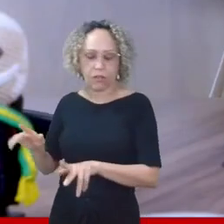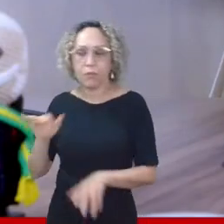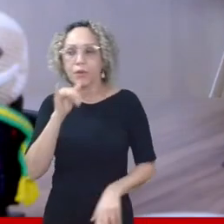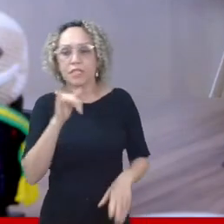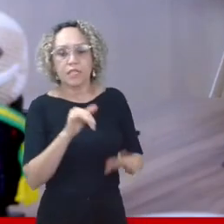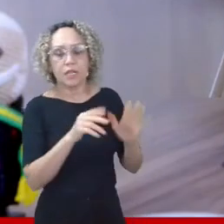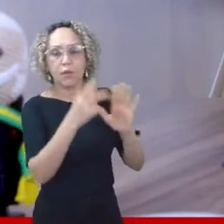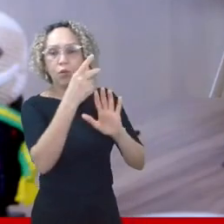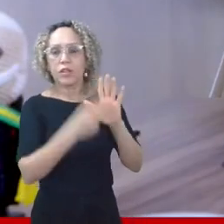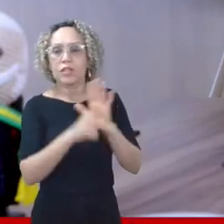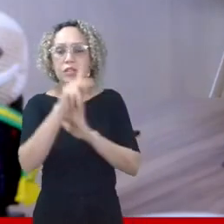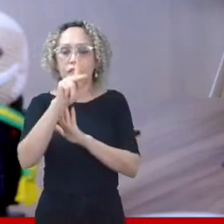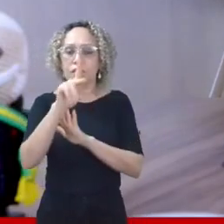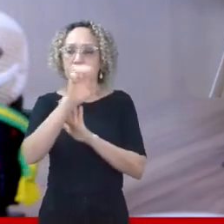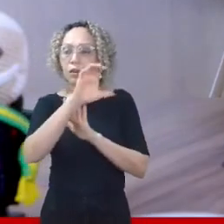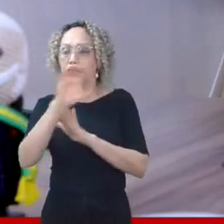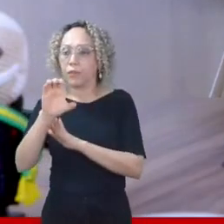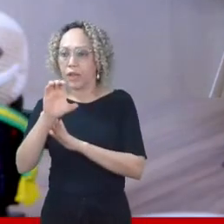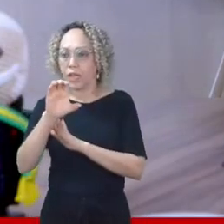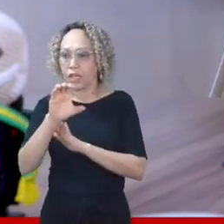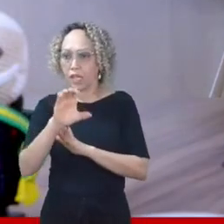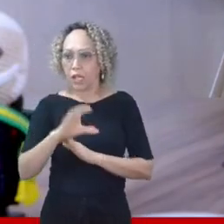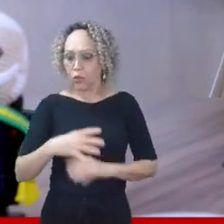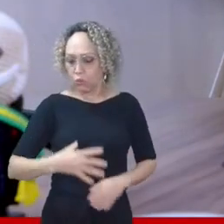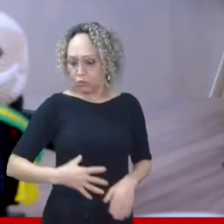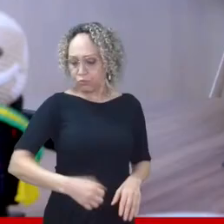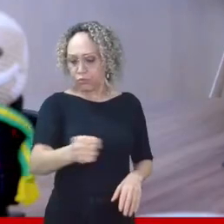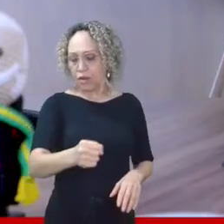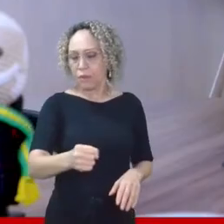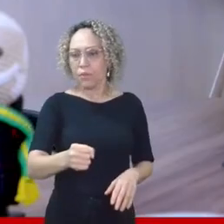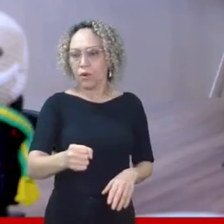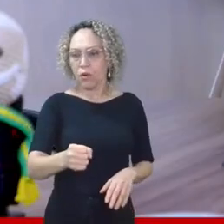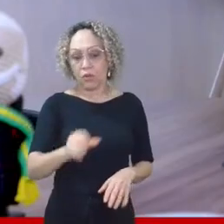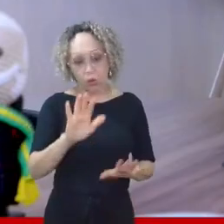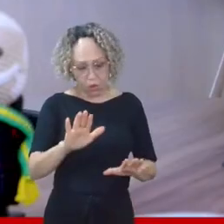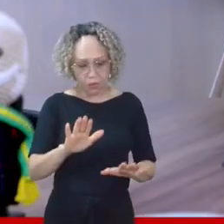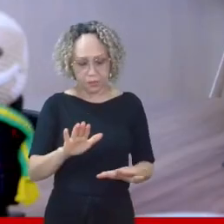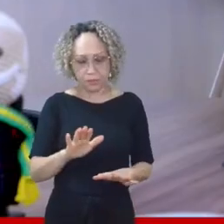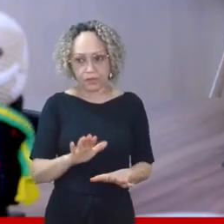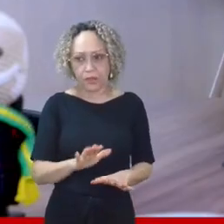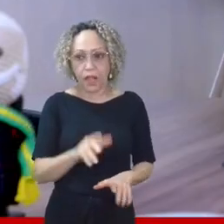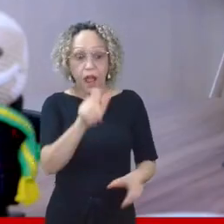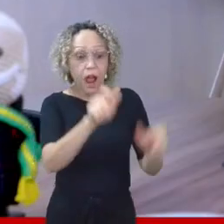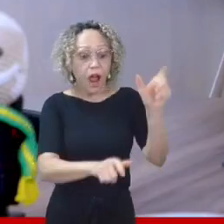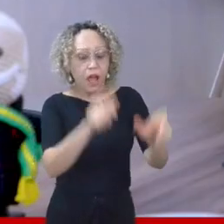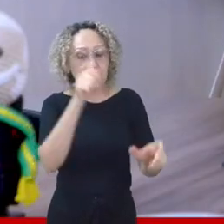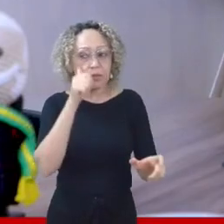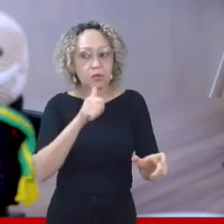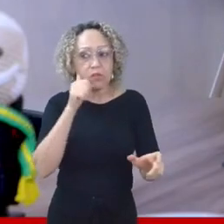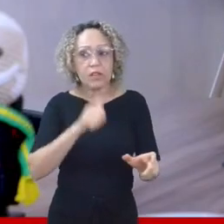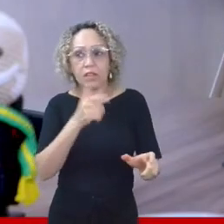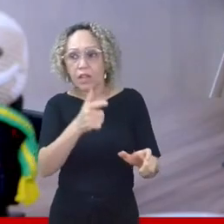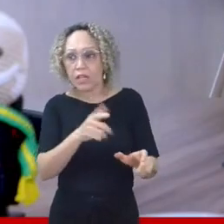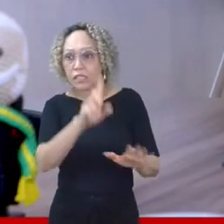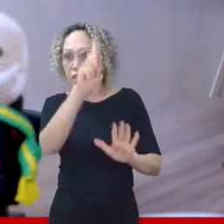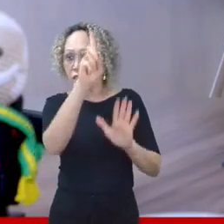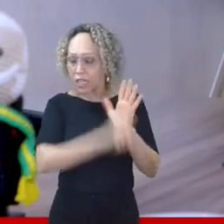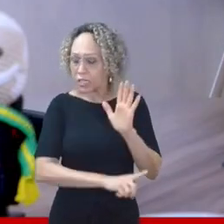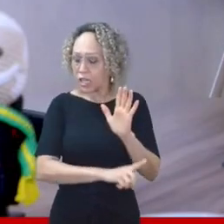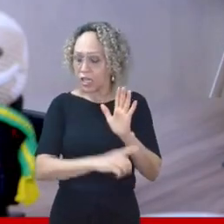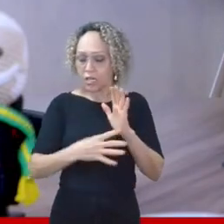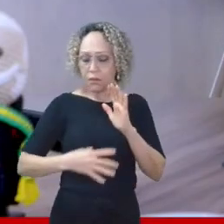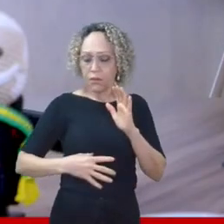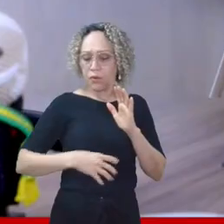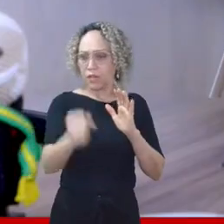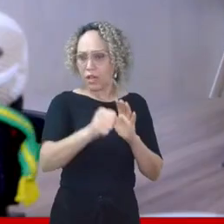então as mulheres, inclusive aí a gente está aqui defendendo, inclusive, o direito do aborto das mulheres. As mulheres que quiserem abortar, cara, é o direito